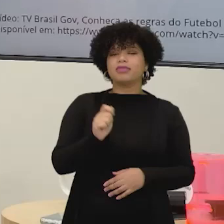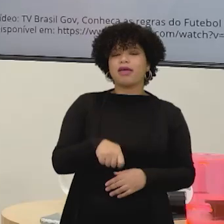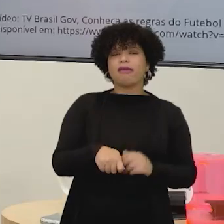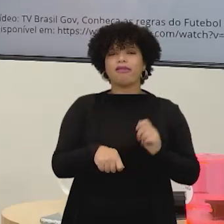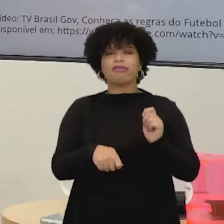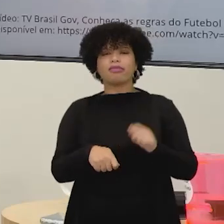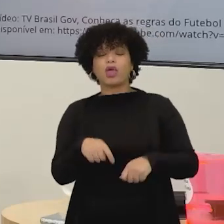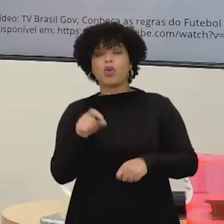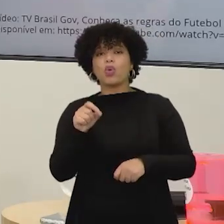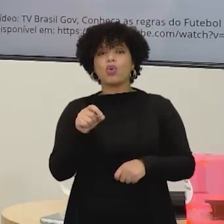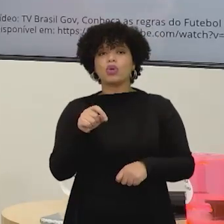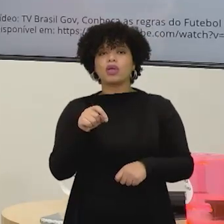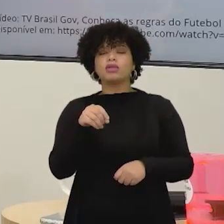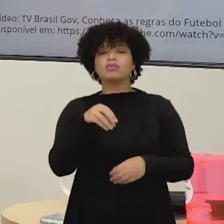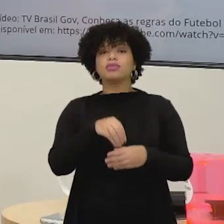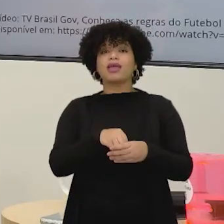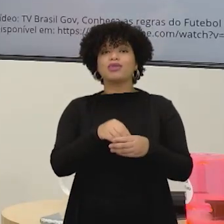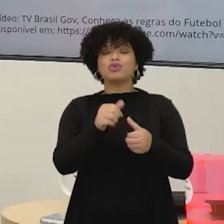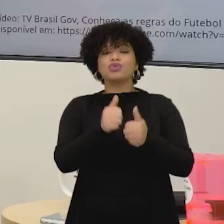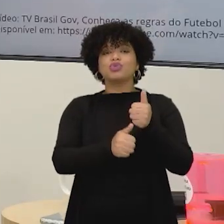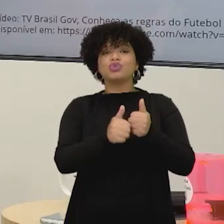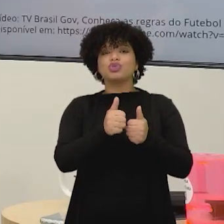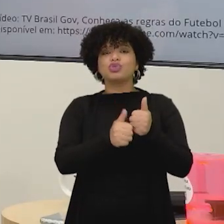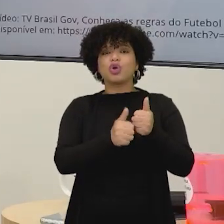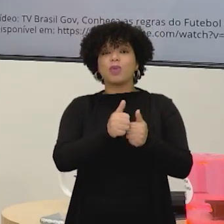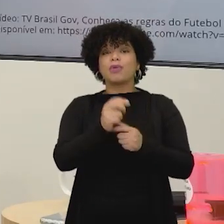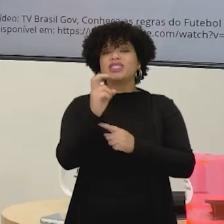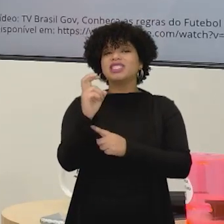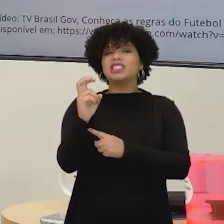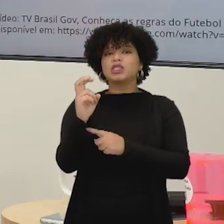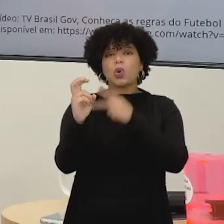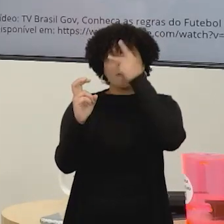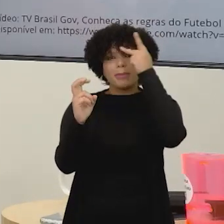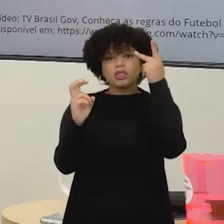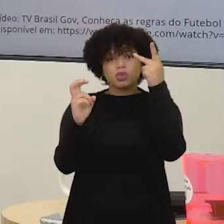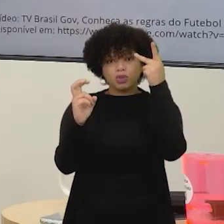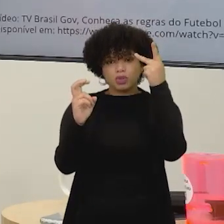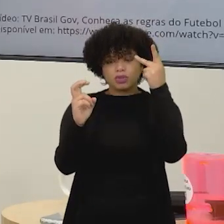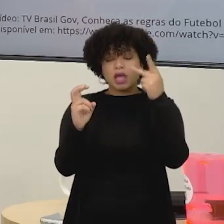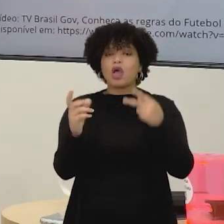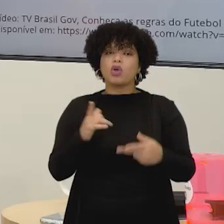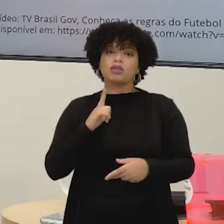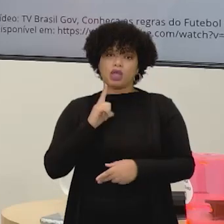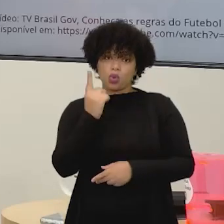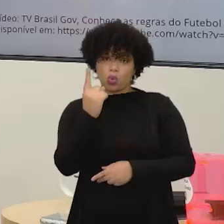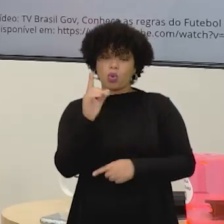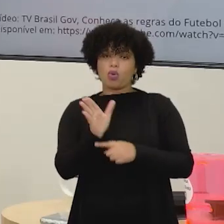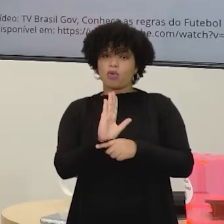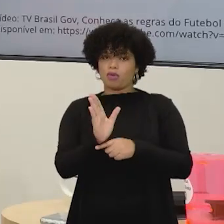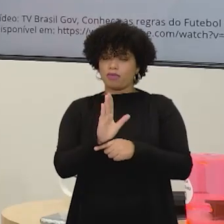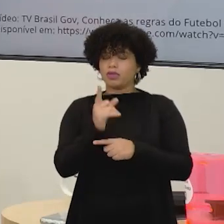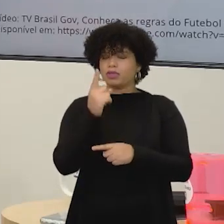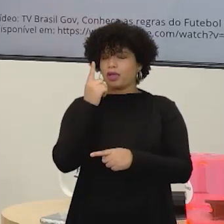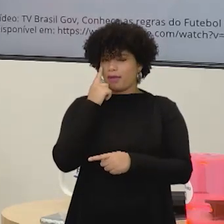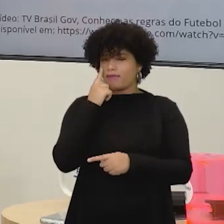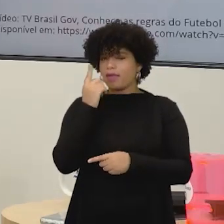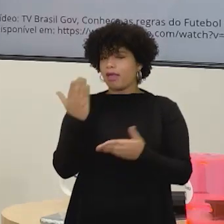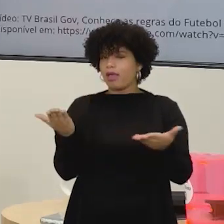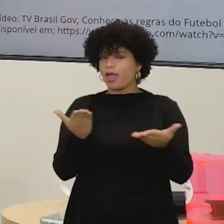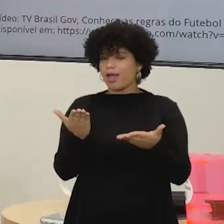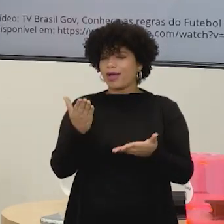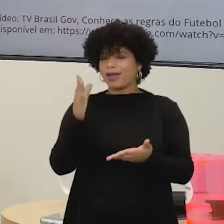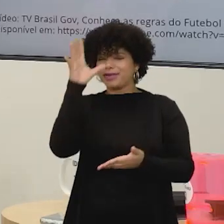outro não. Mas vocês depois busquem outros vídeos aí. O que eu consegui liberado para trazer para vocês foi esse. Então vamos acompanhar